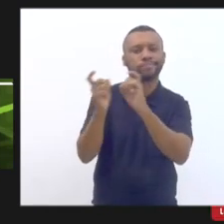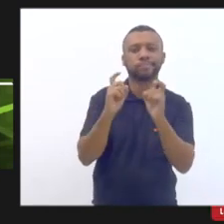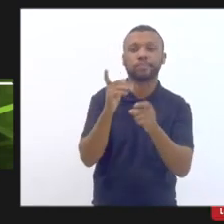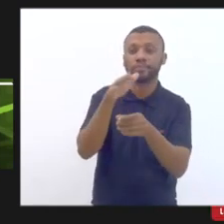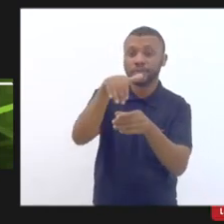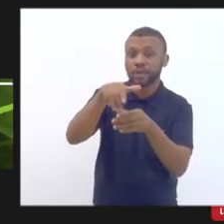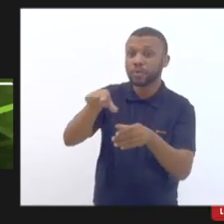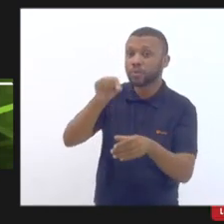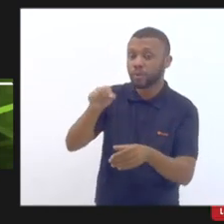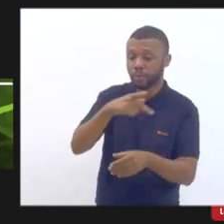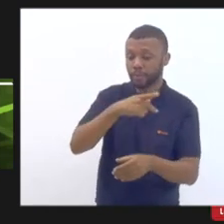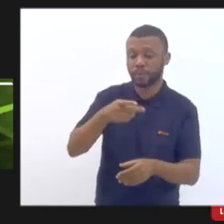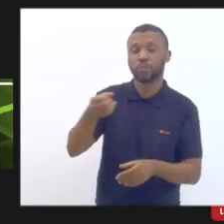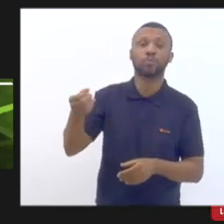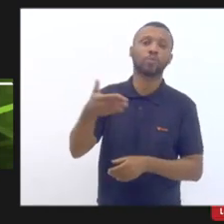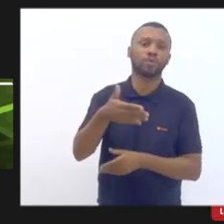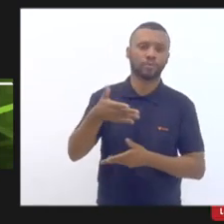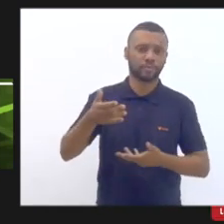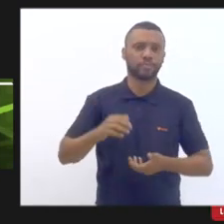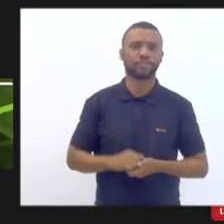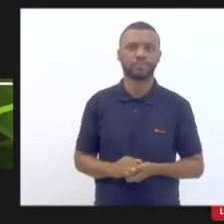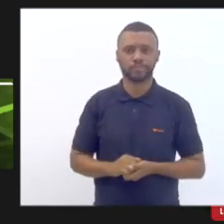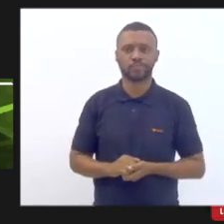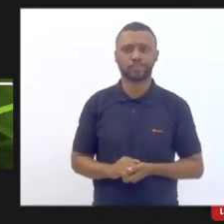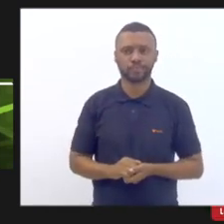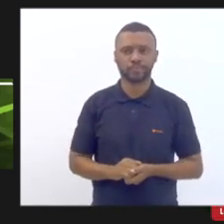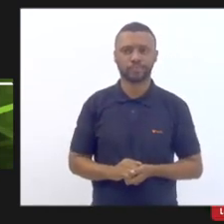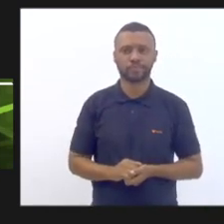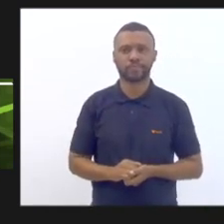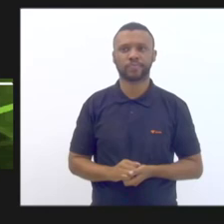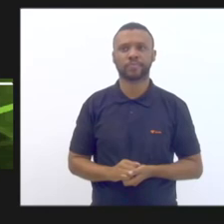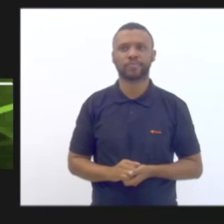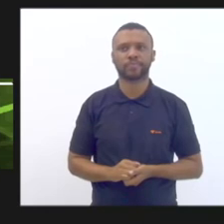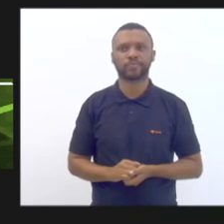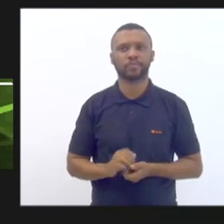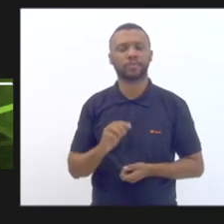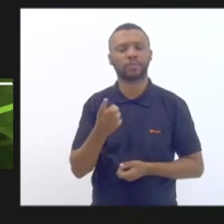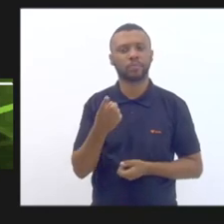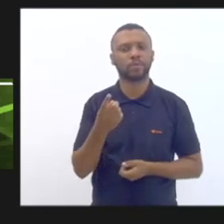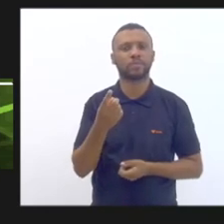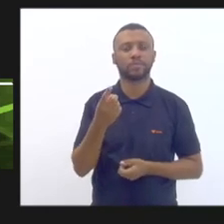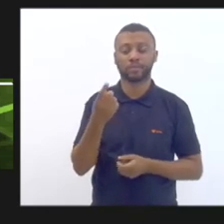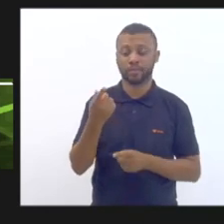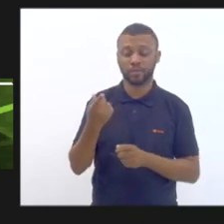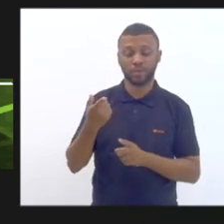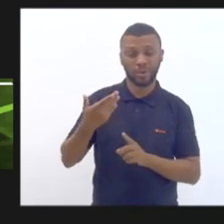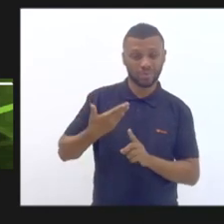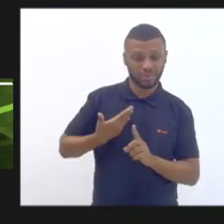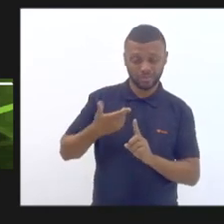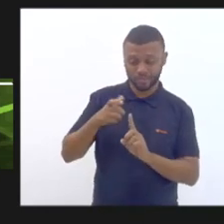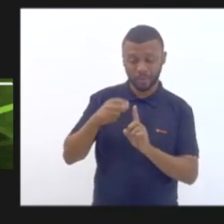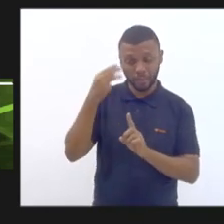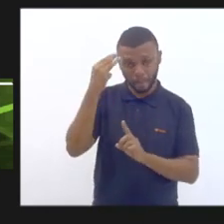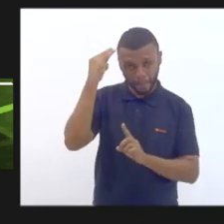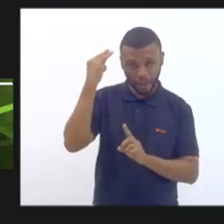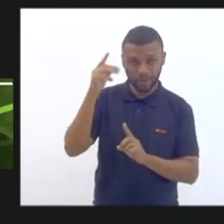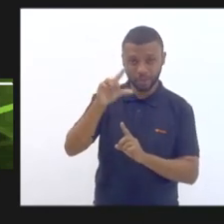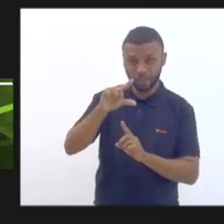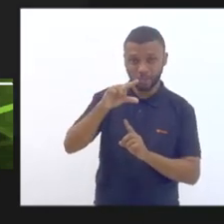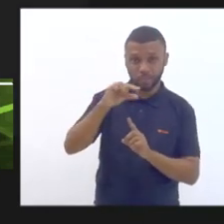do novo presidente, após a ascensão do nosso, a eleição do nosso